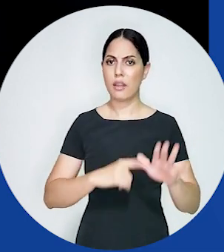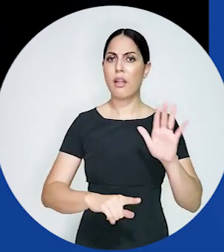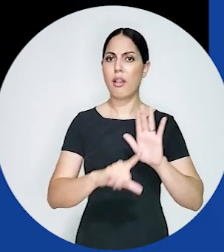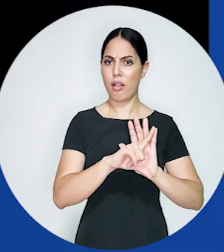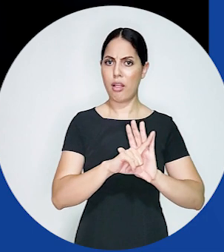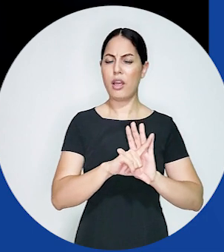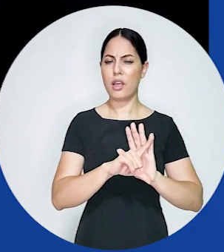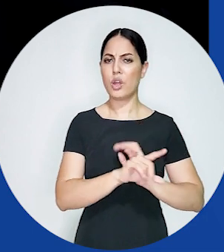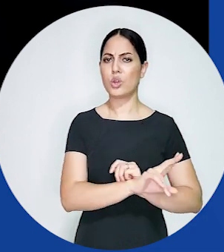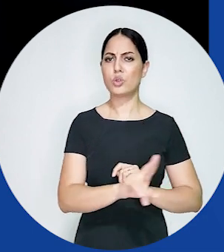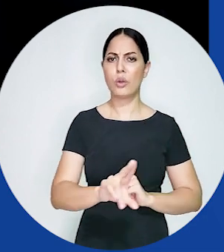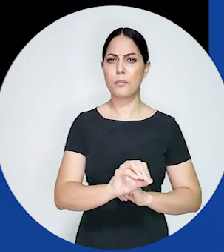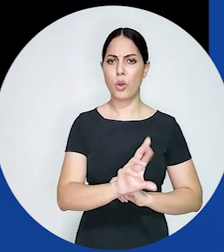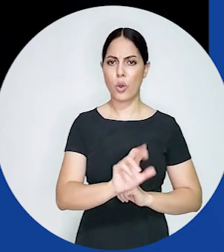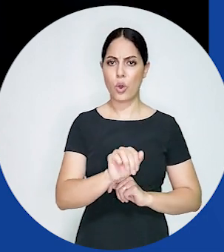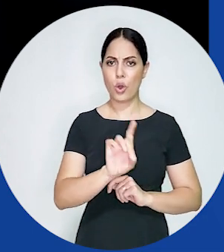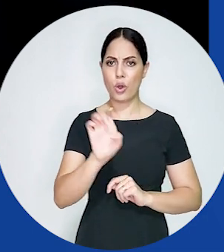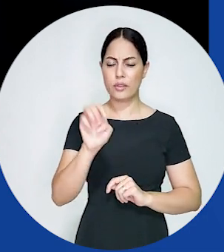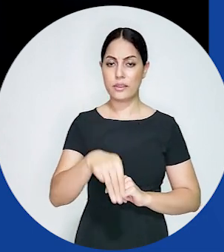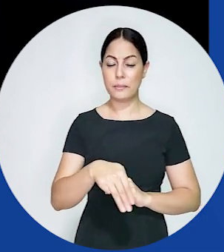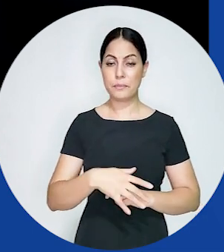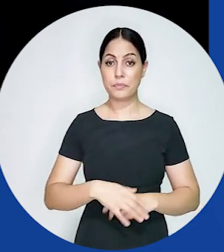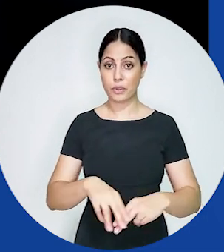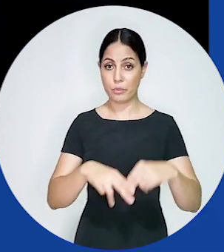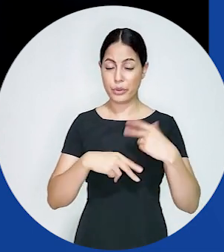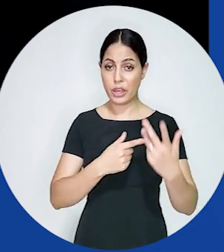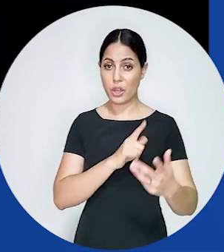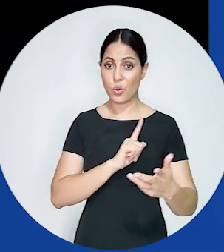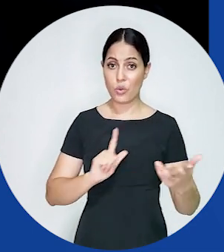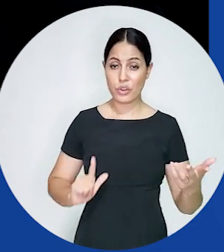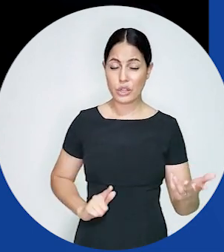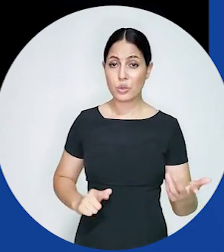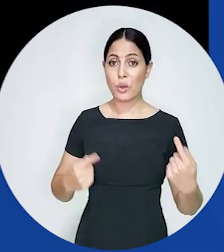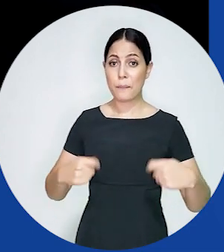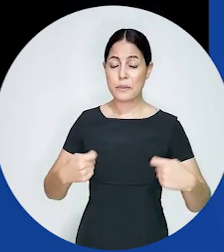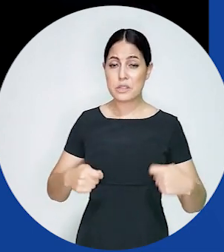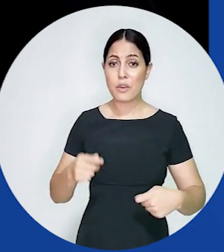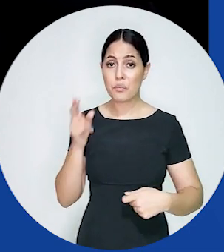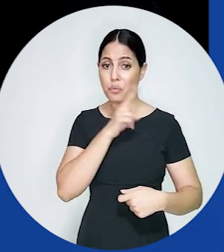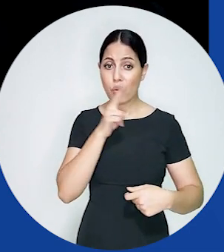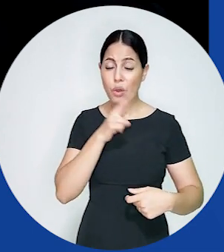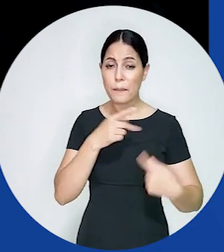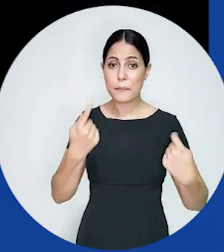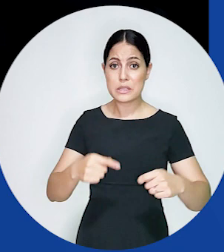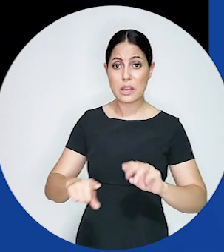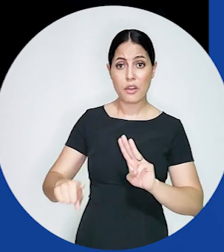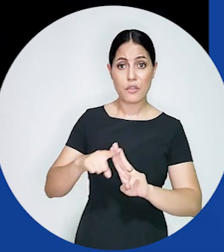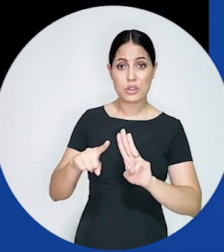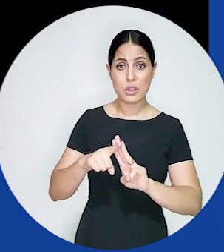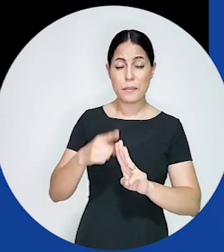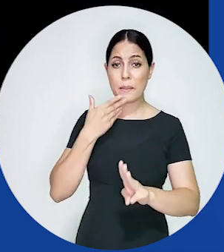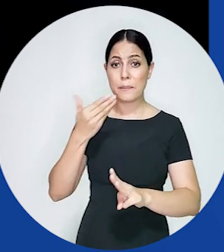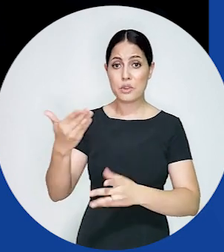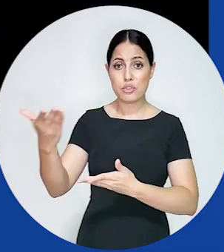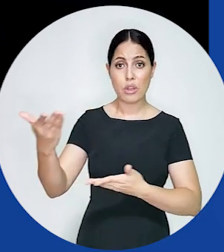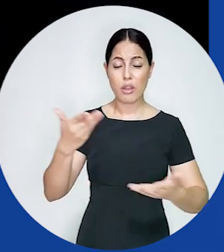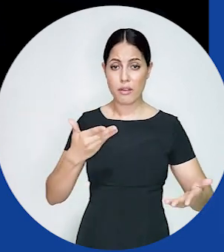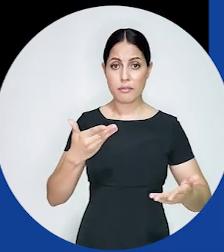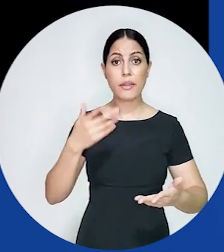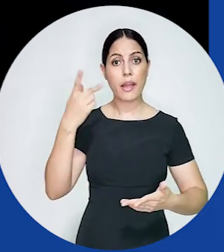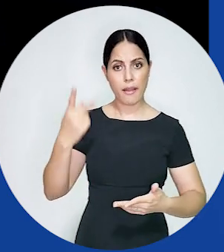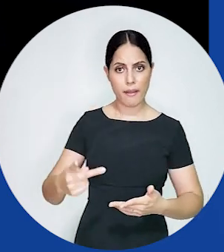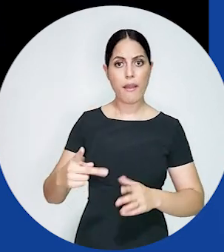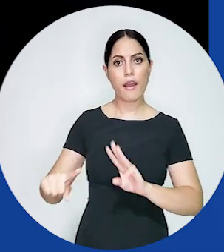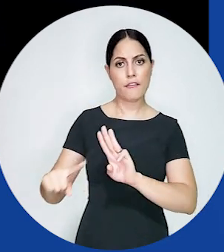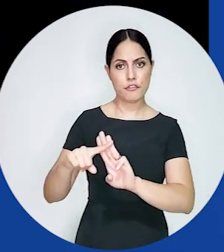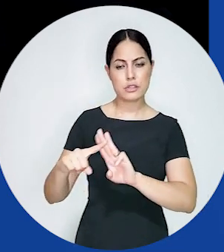da lei e da ordem, né? É possível porque está prevista no texto constitucional. Toda ocasião em que os governadores solicitavam a presença das Forças